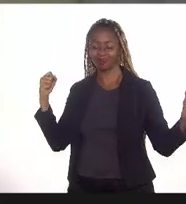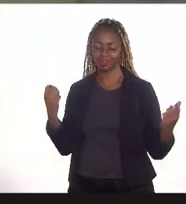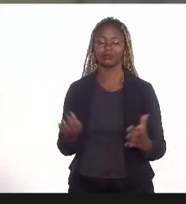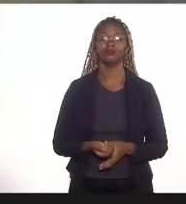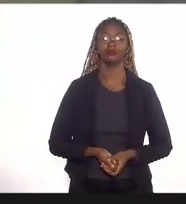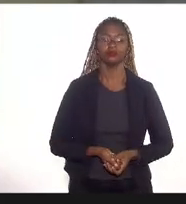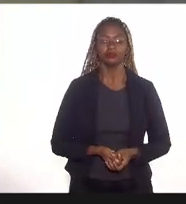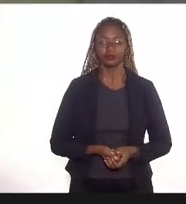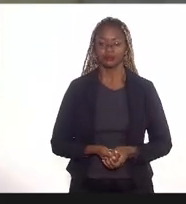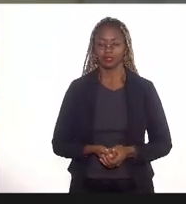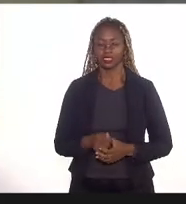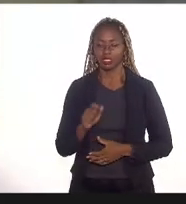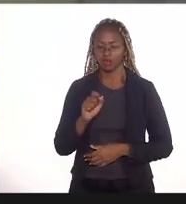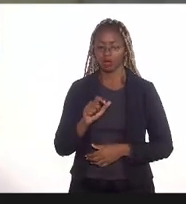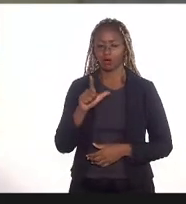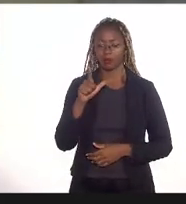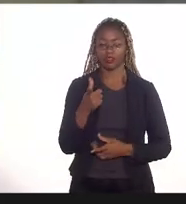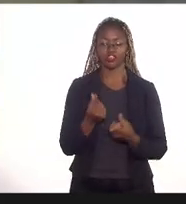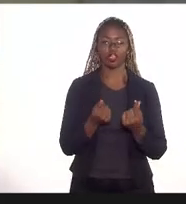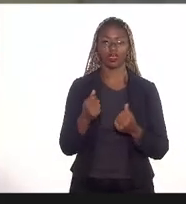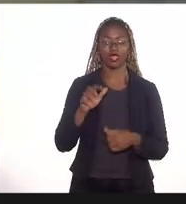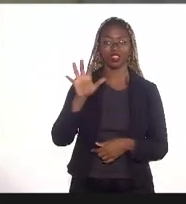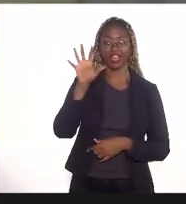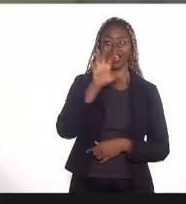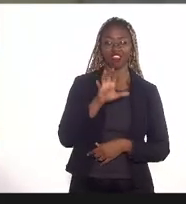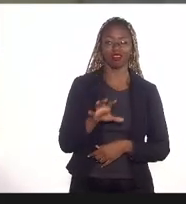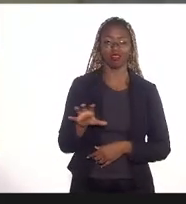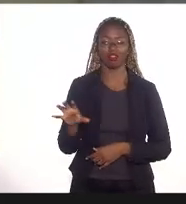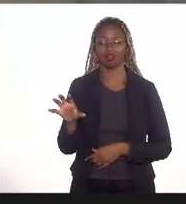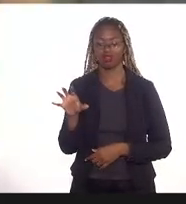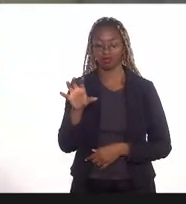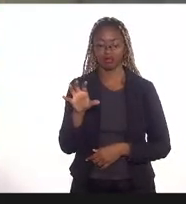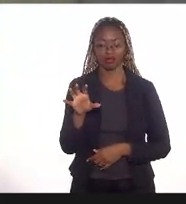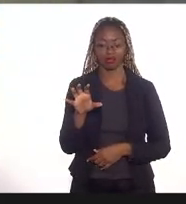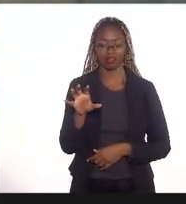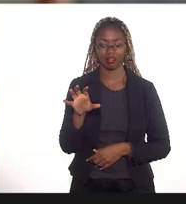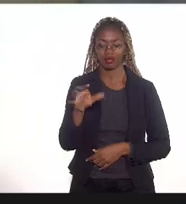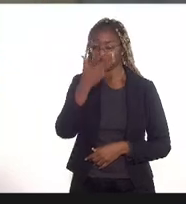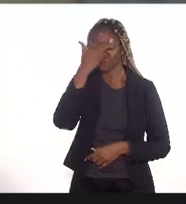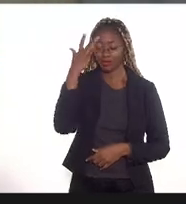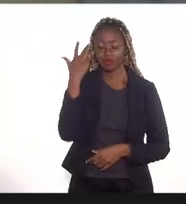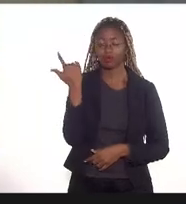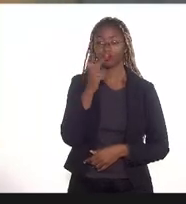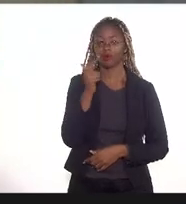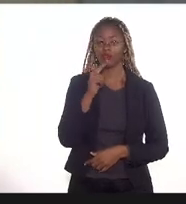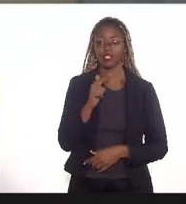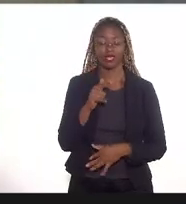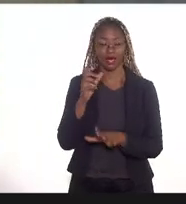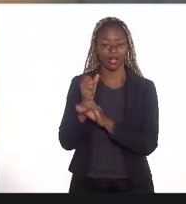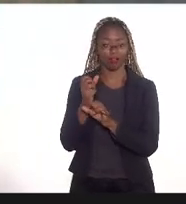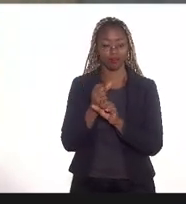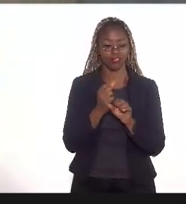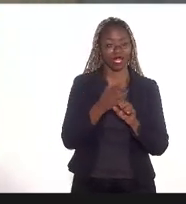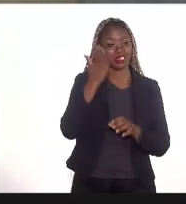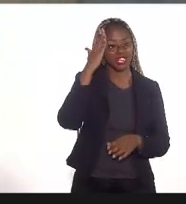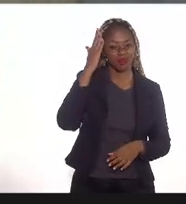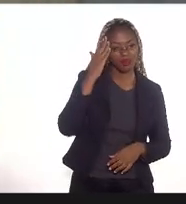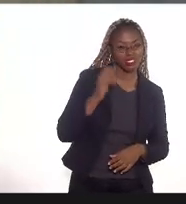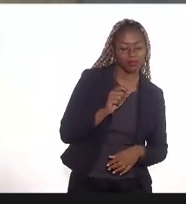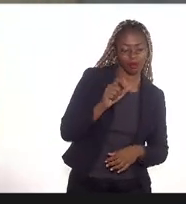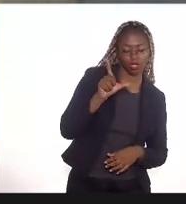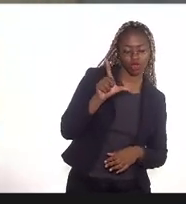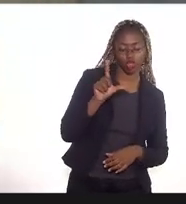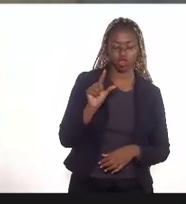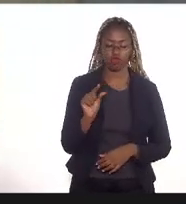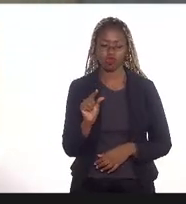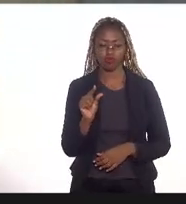o aumento de renda regional, que ninguém mede. Ninguém mede no Estado se a renda aumentou ou não em função de